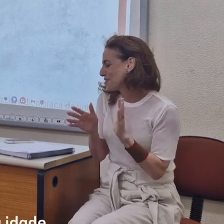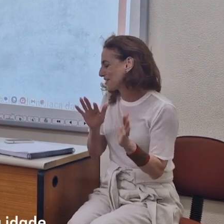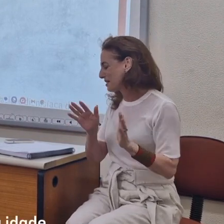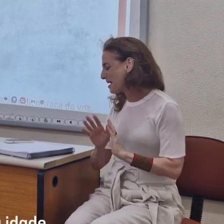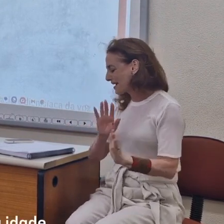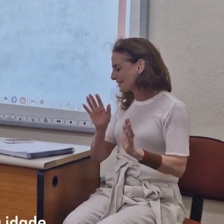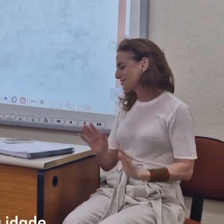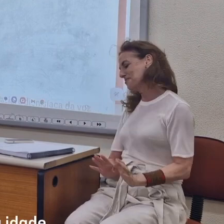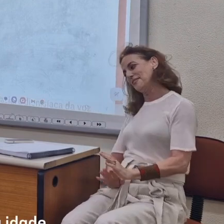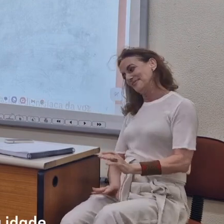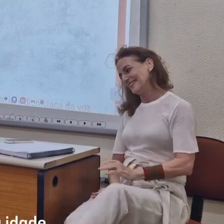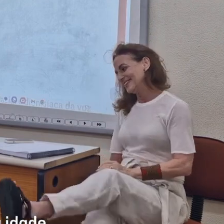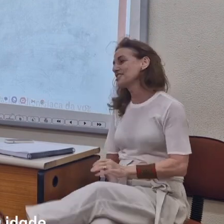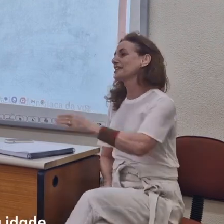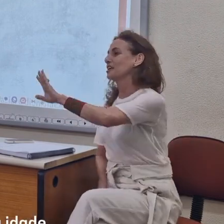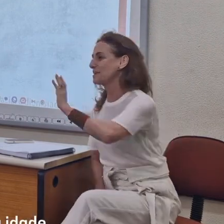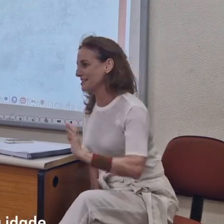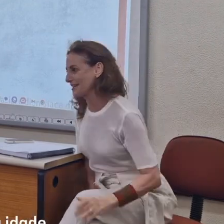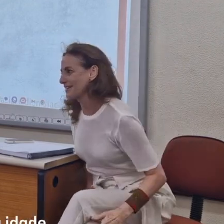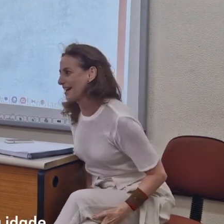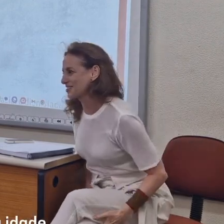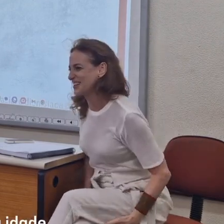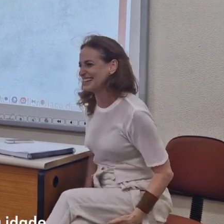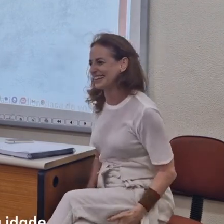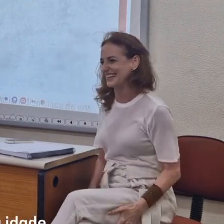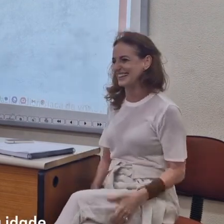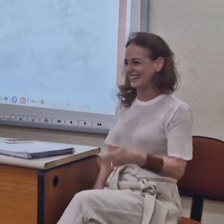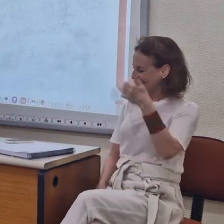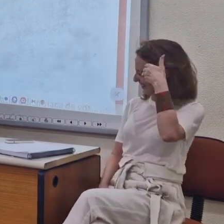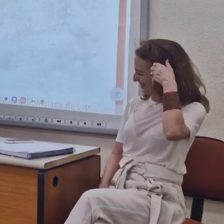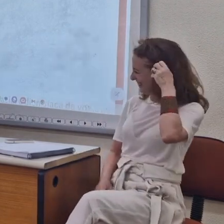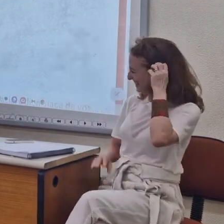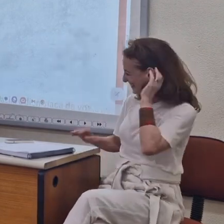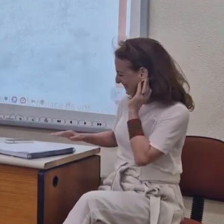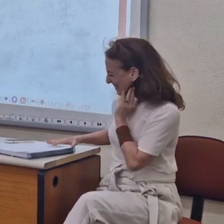Neve, né? Boa, animada, boa. E já tem uma certa idade.